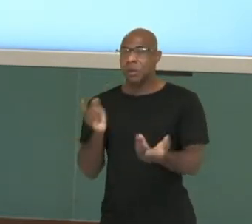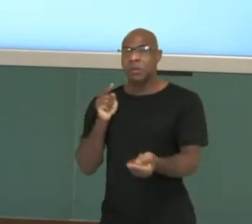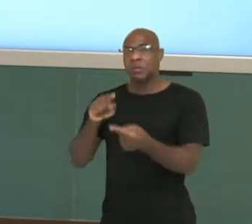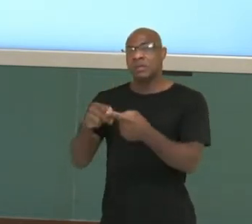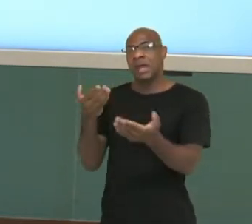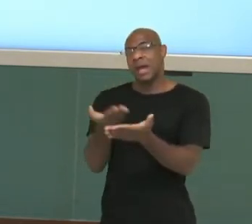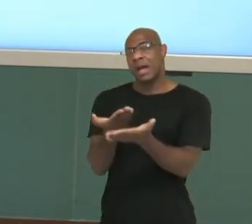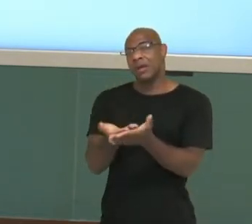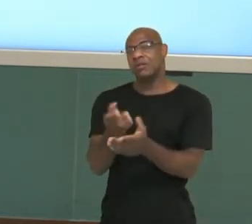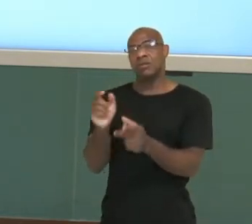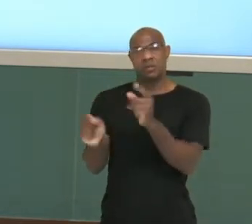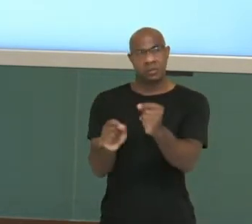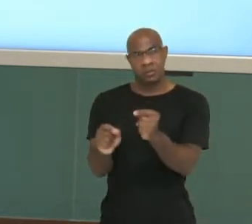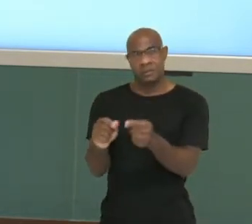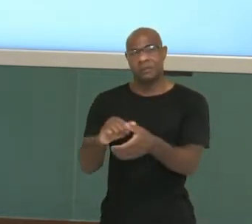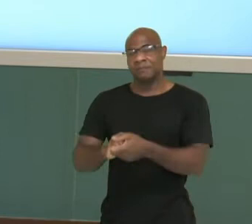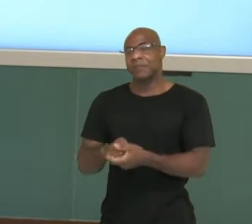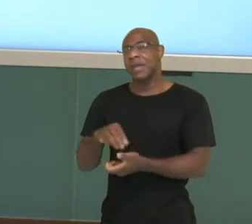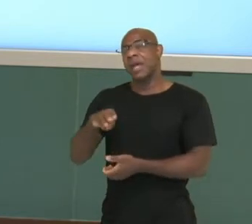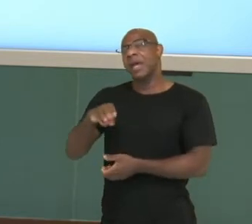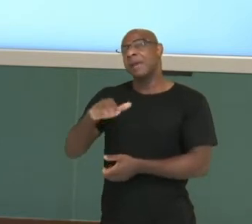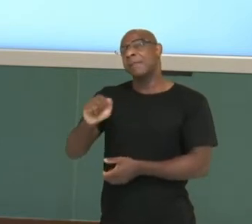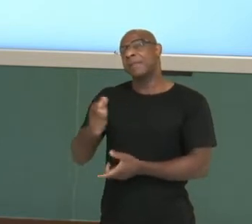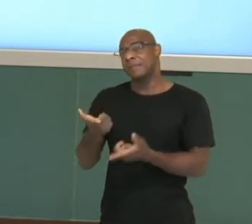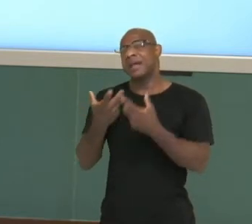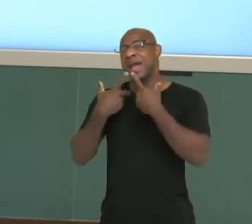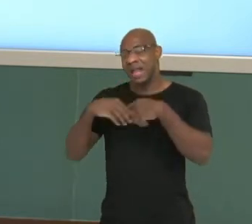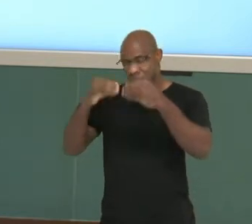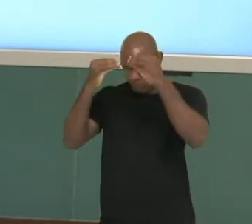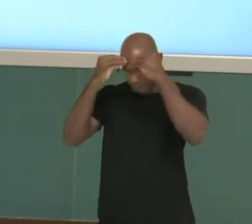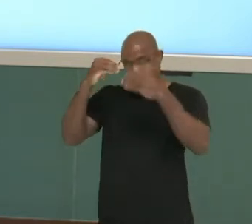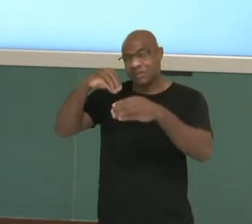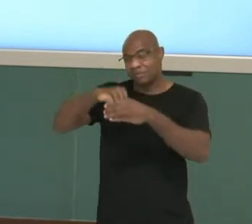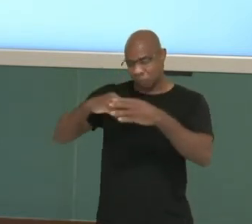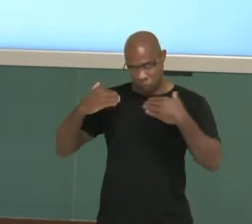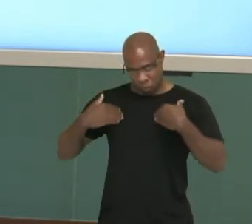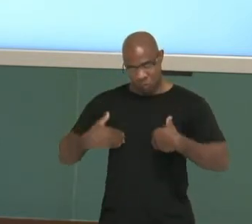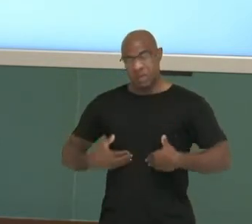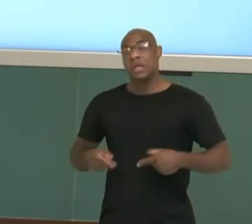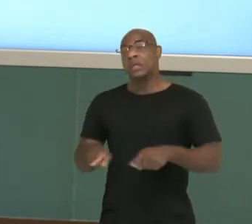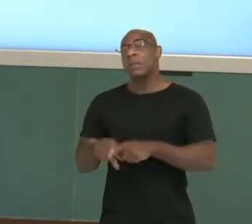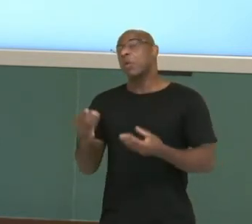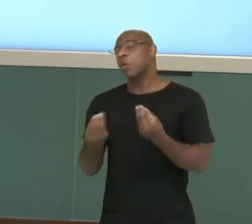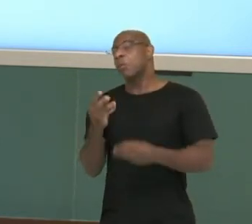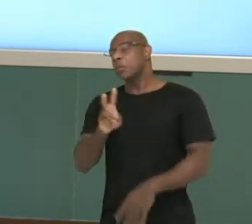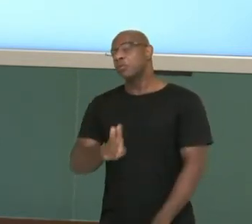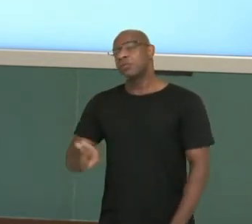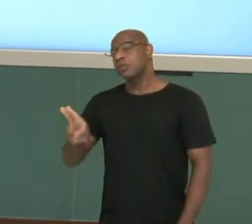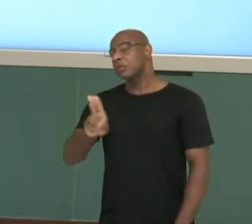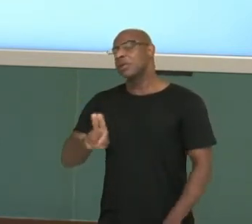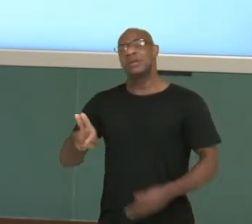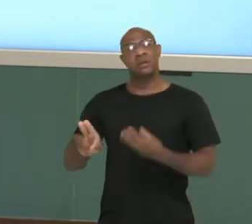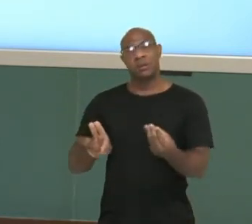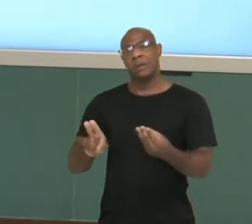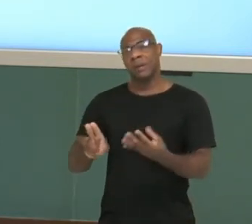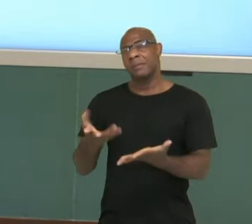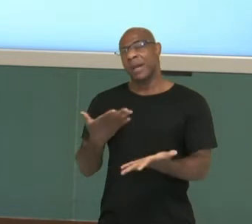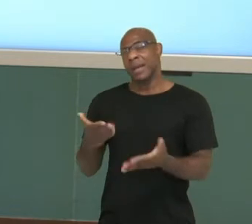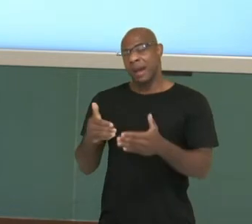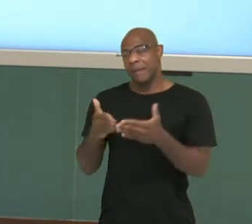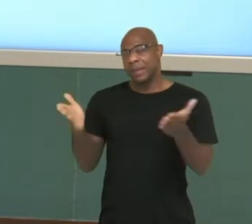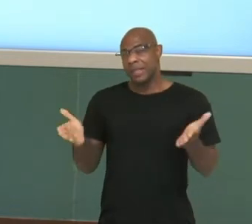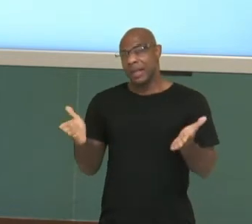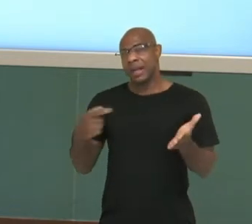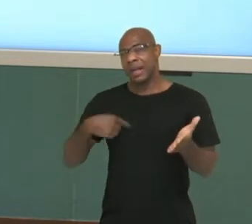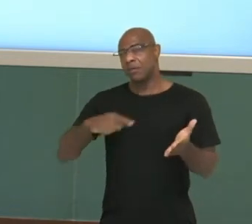da aula é hoje nós vermos a mímica como linguagem corporal e a utilização deste instrumento para ampliar a